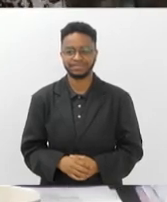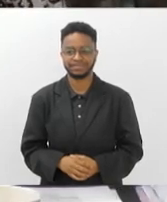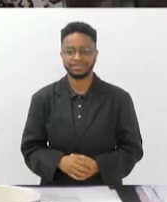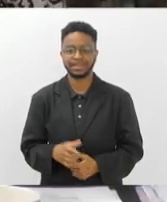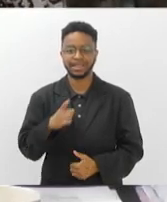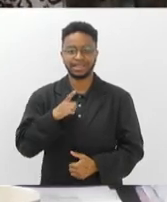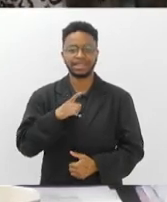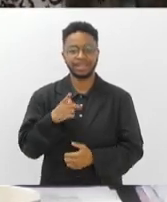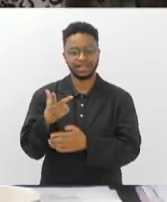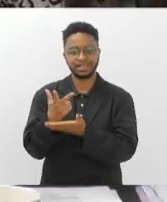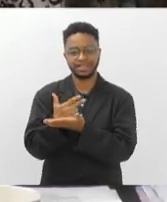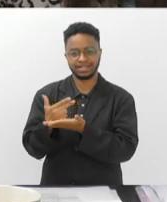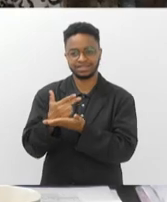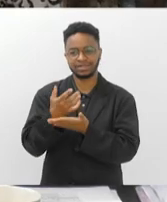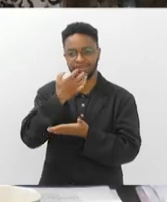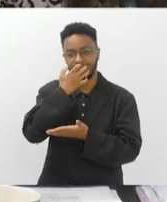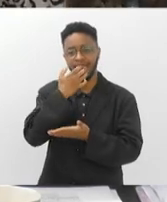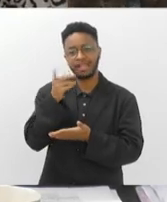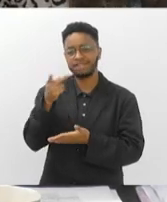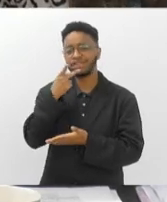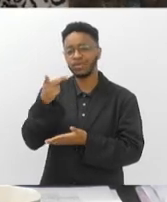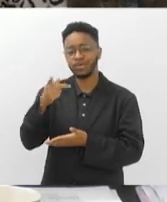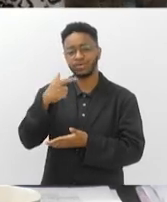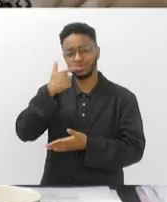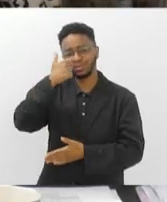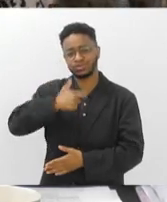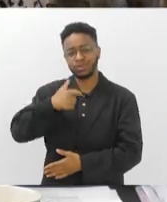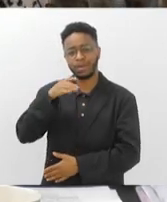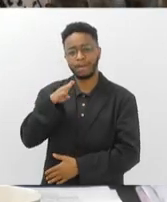Ele que me chamou de bulldog sem de fralda. Então, né? Por isso.